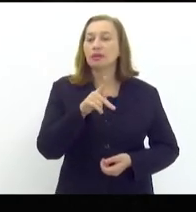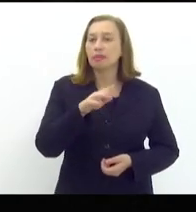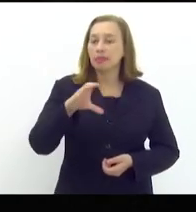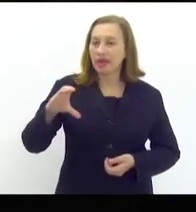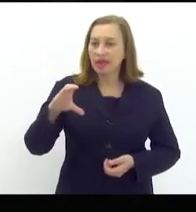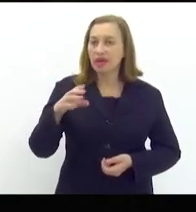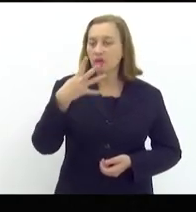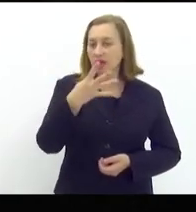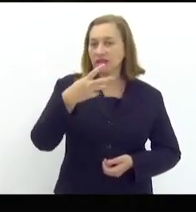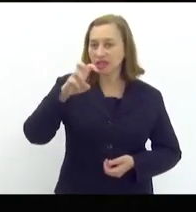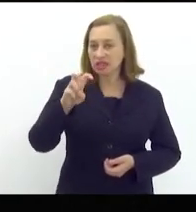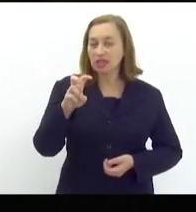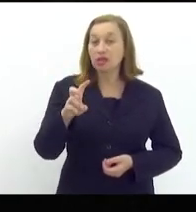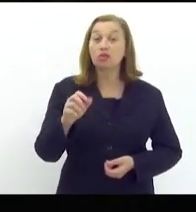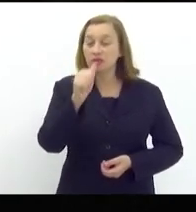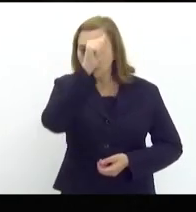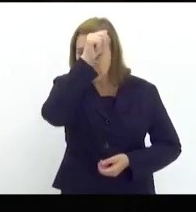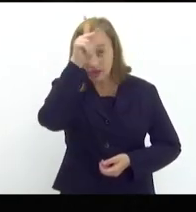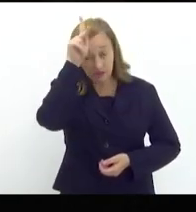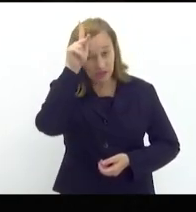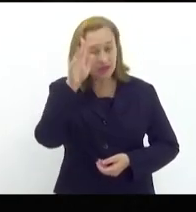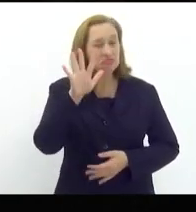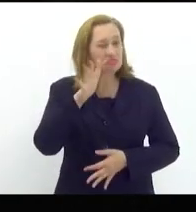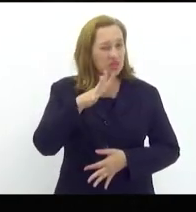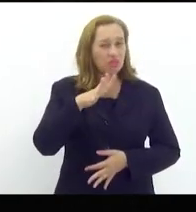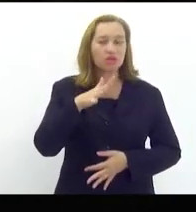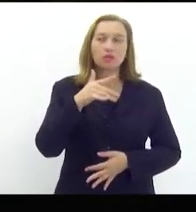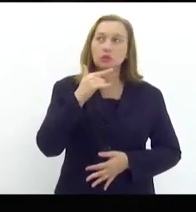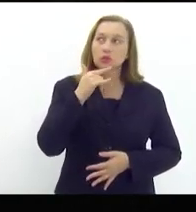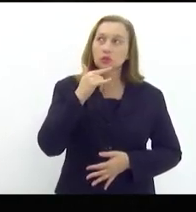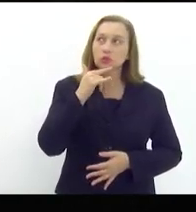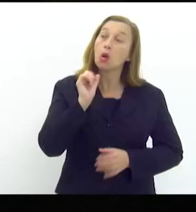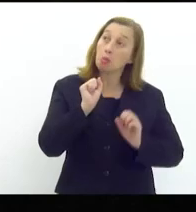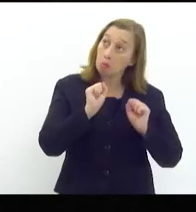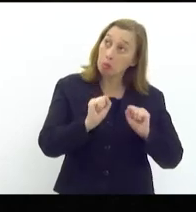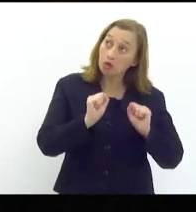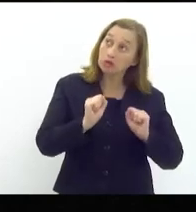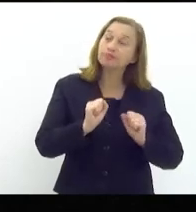assim que o prefeito mais ou menos assim deverá